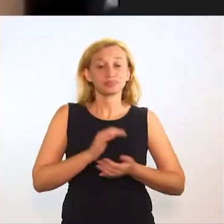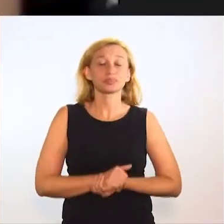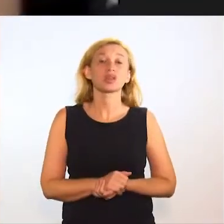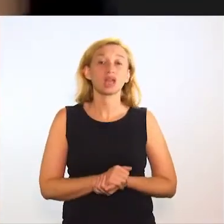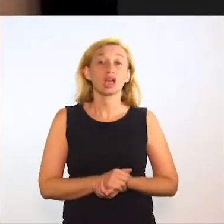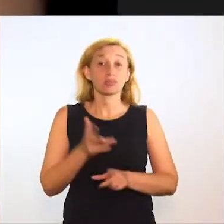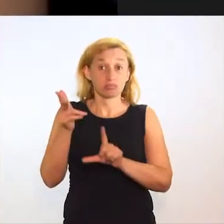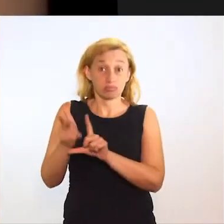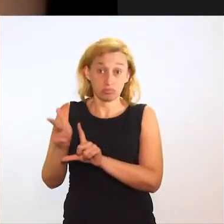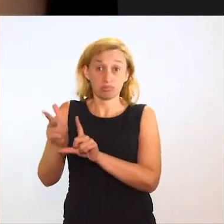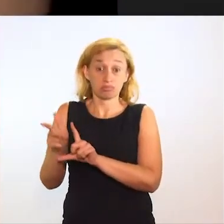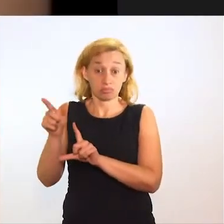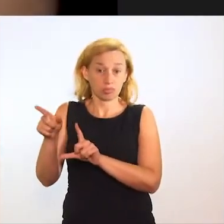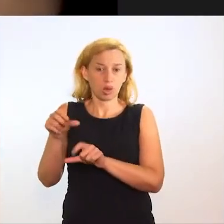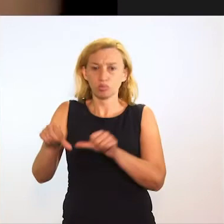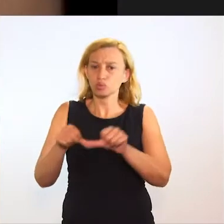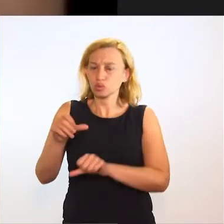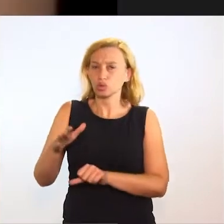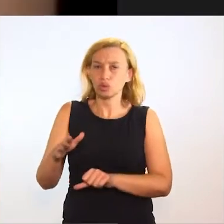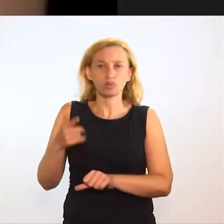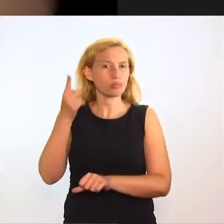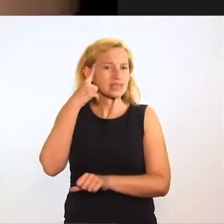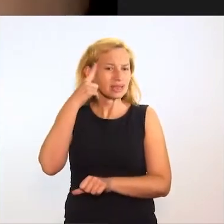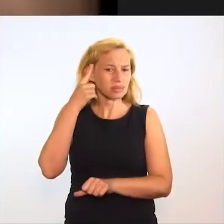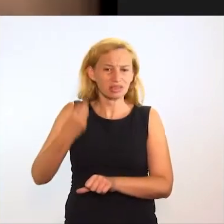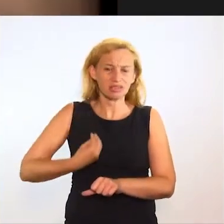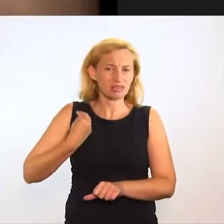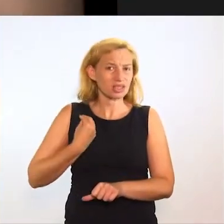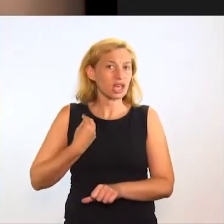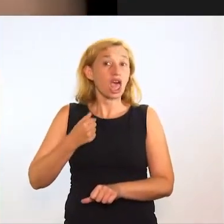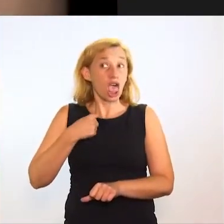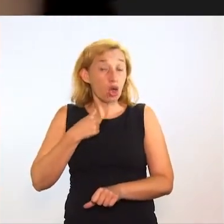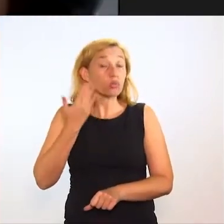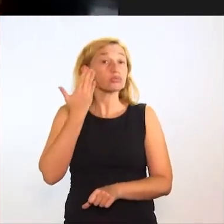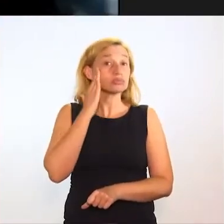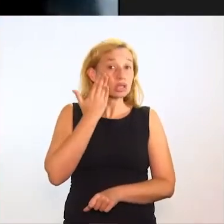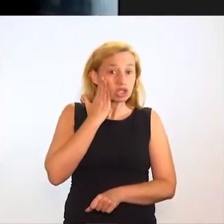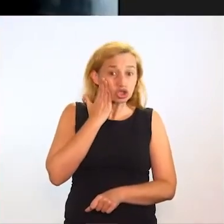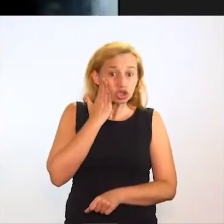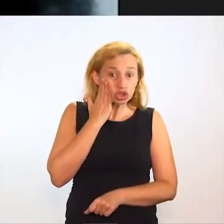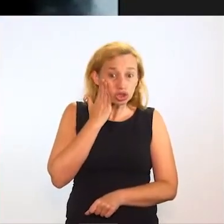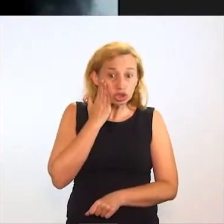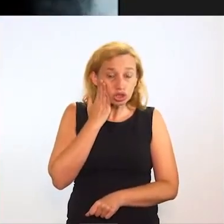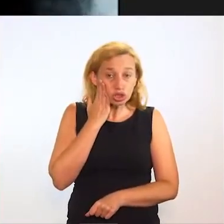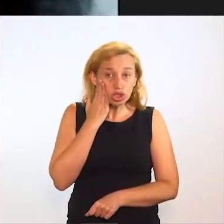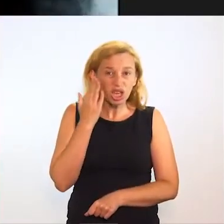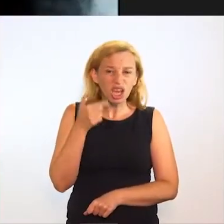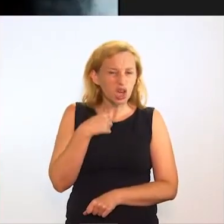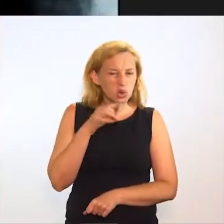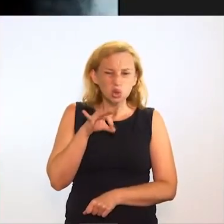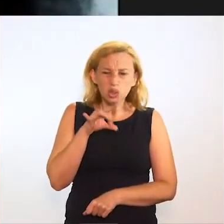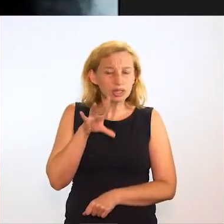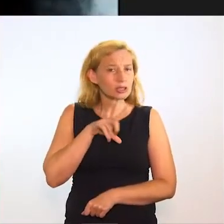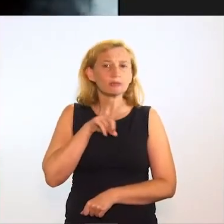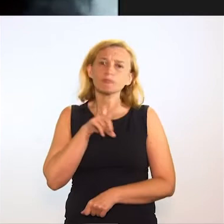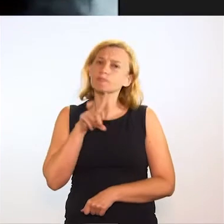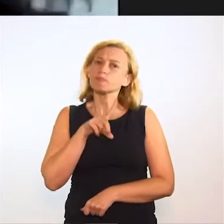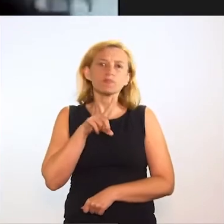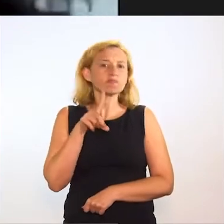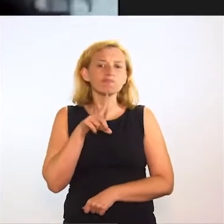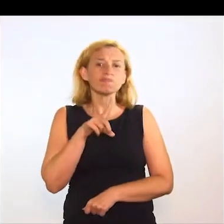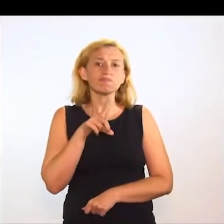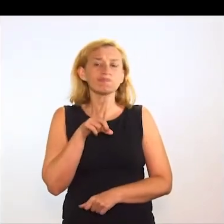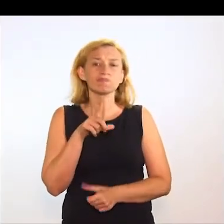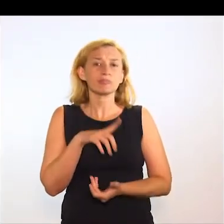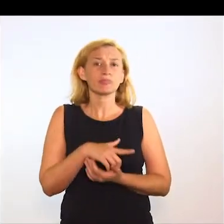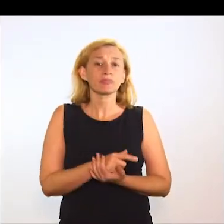rapidamente. Enfim, essa live mudou a minha perspectiva, porque eu entendi que eu não estava